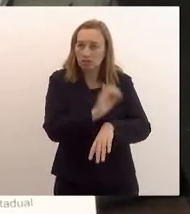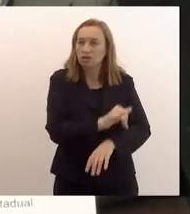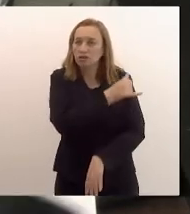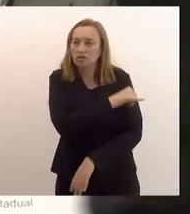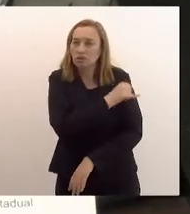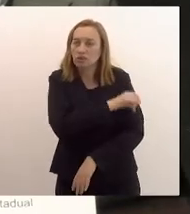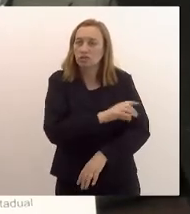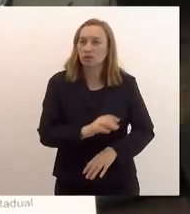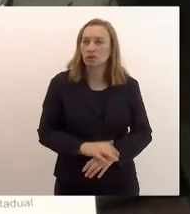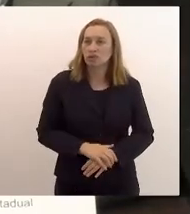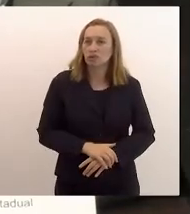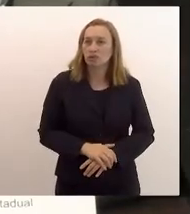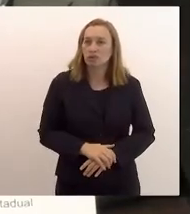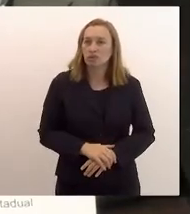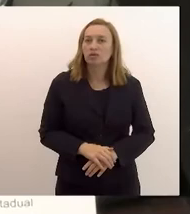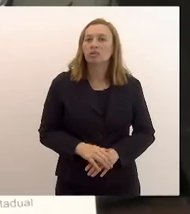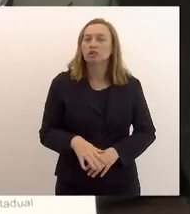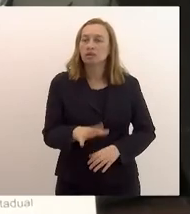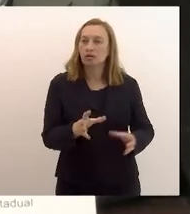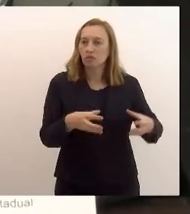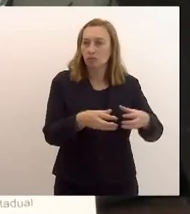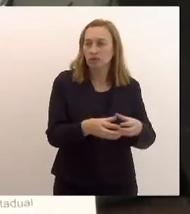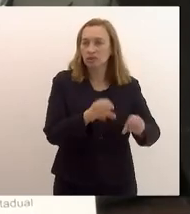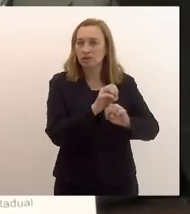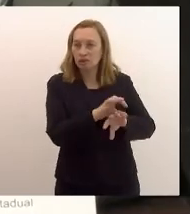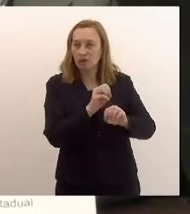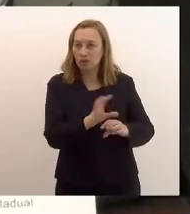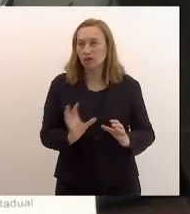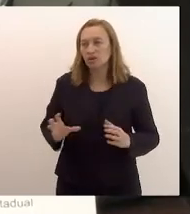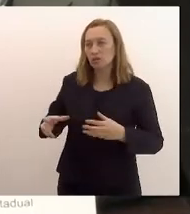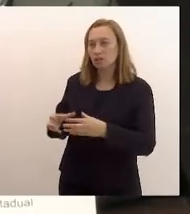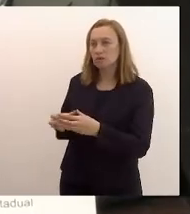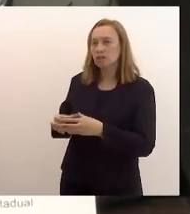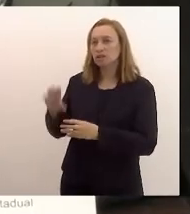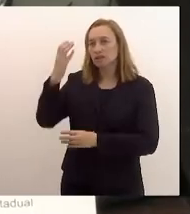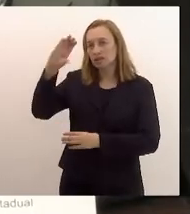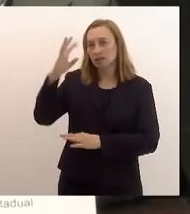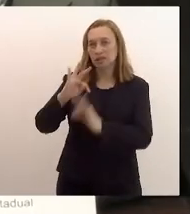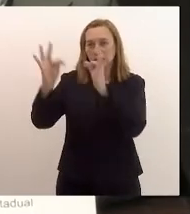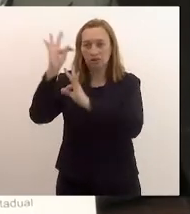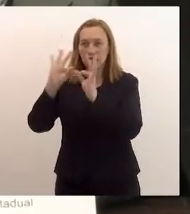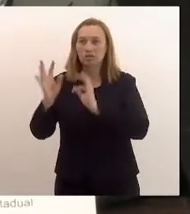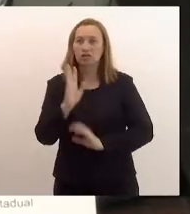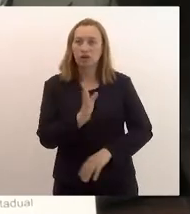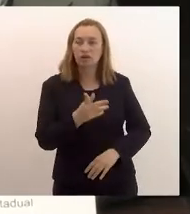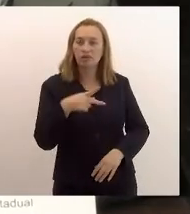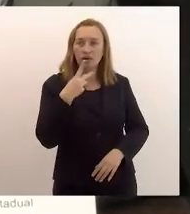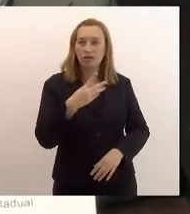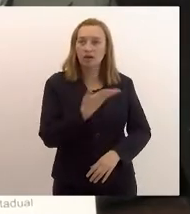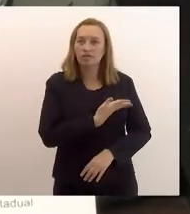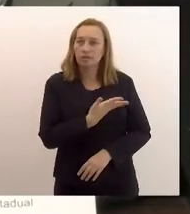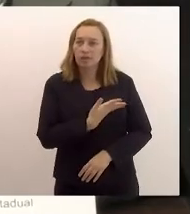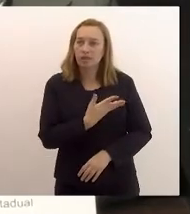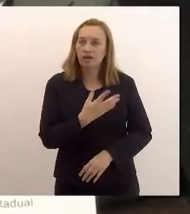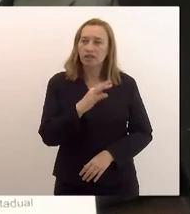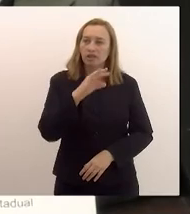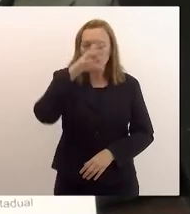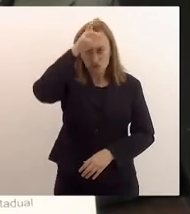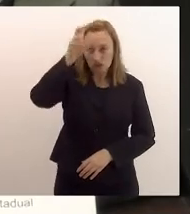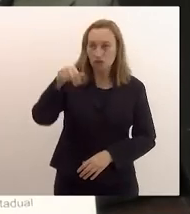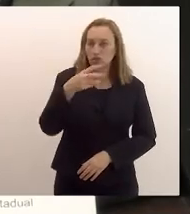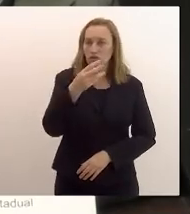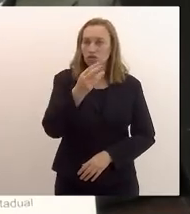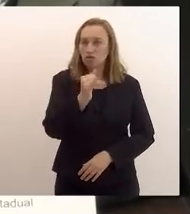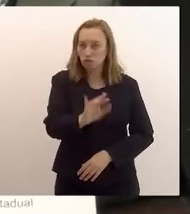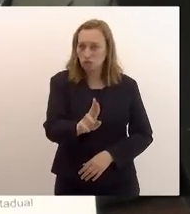do Rio de Janeiro seja no âmbito da comissão de educação seja no âmbito da comissão de ciência e tecnologia aqui já sitonia querida amiga te ajudou e eu